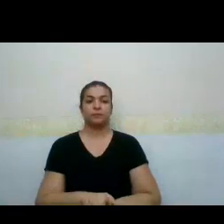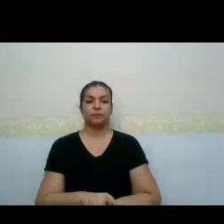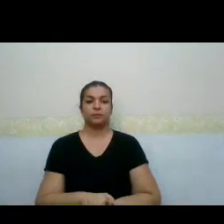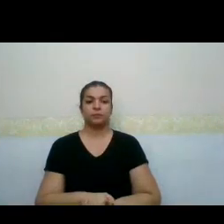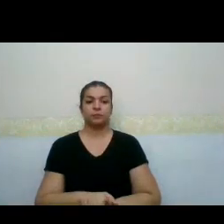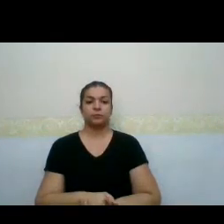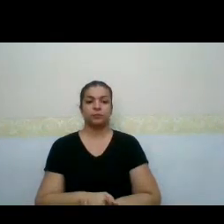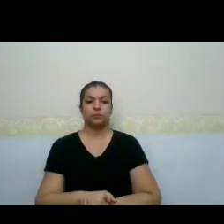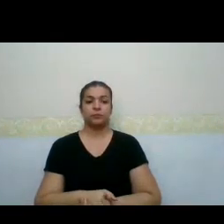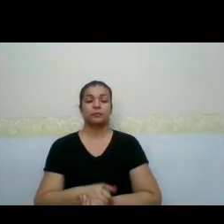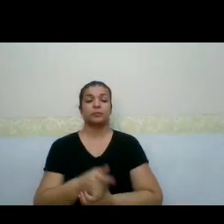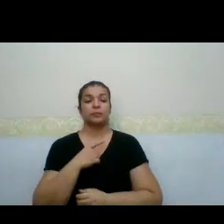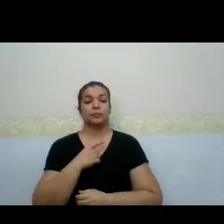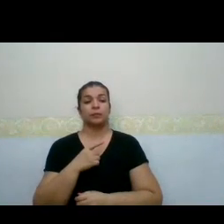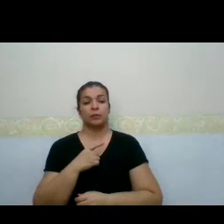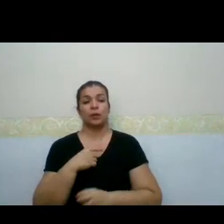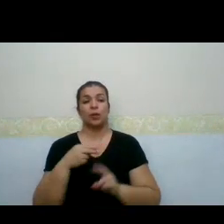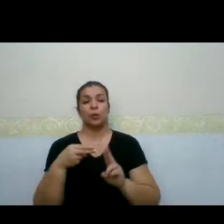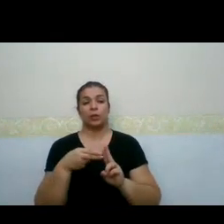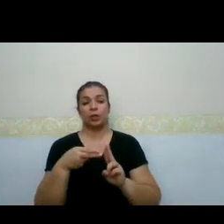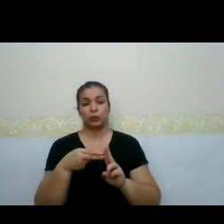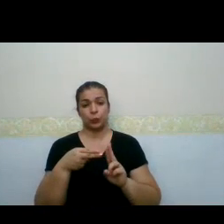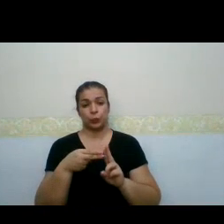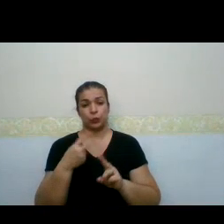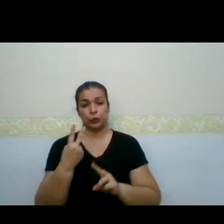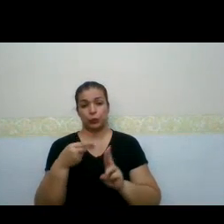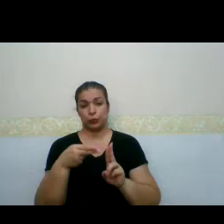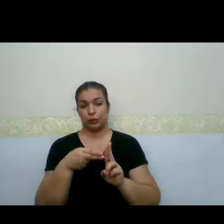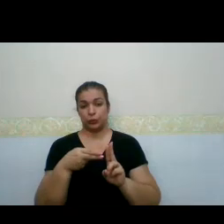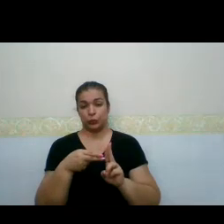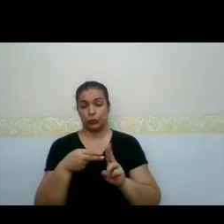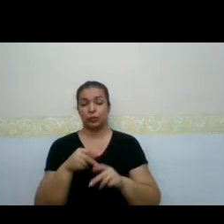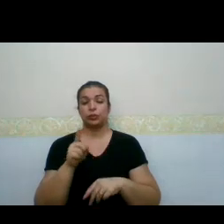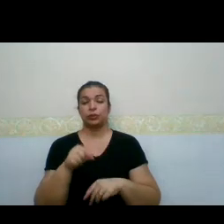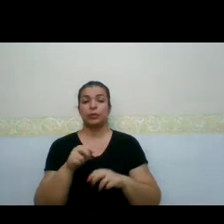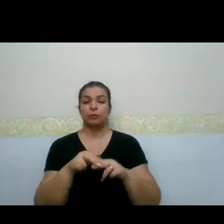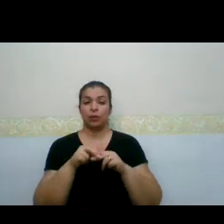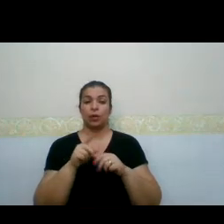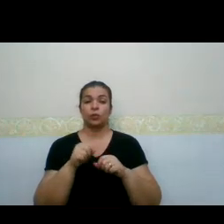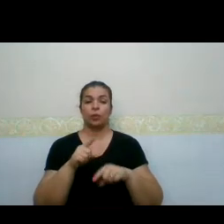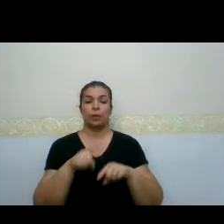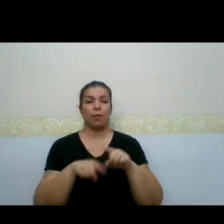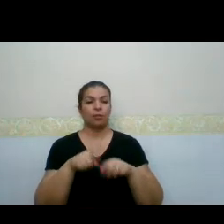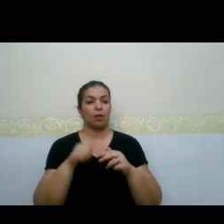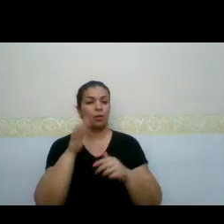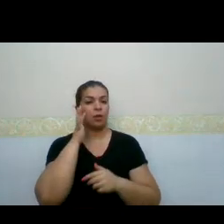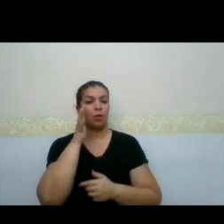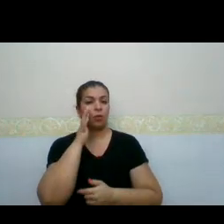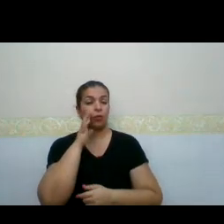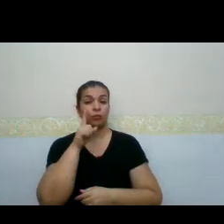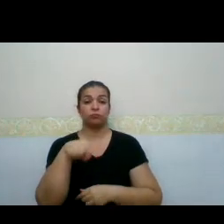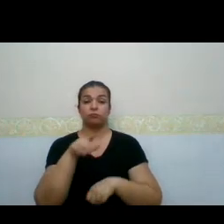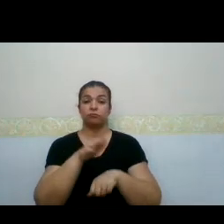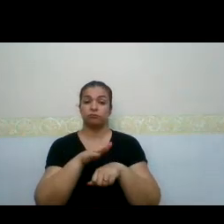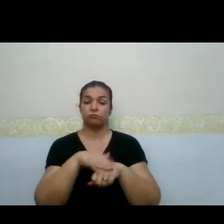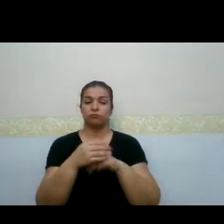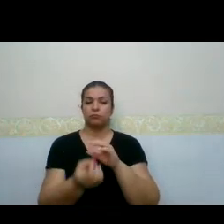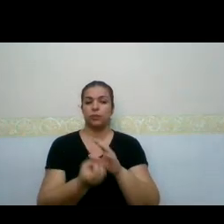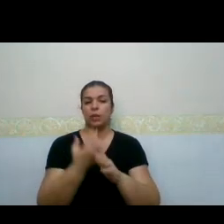Unidade 2, na unidade 2, a partir desse material teórico, vocês vão elaborar um plano